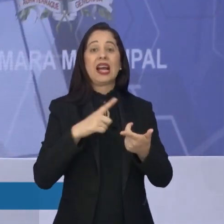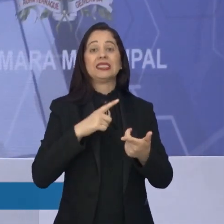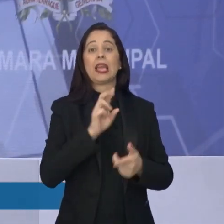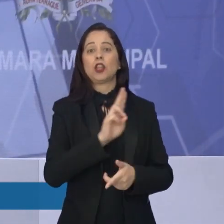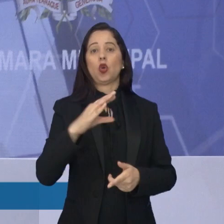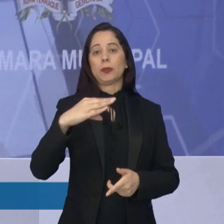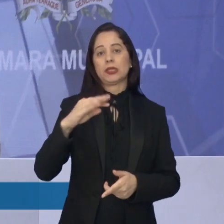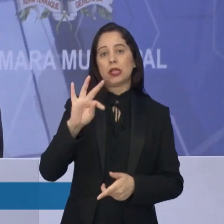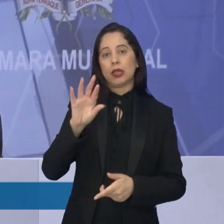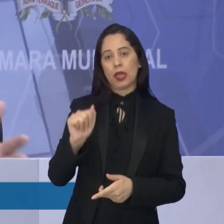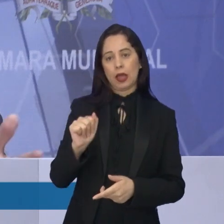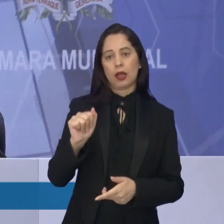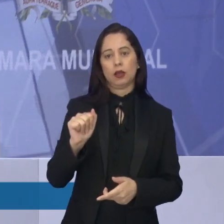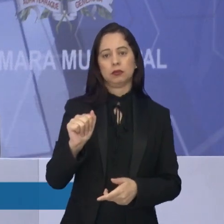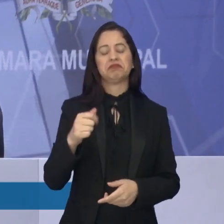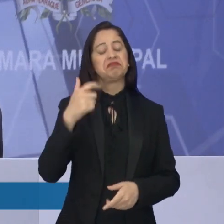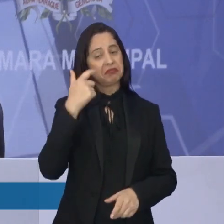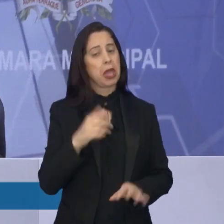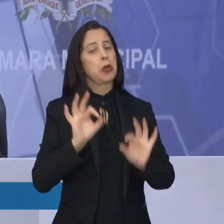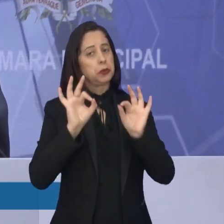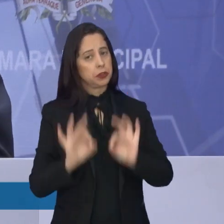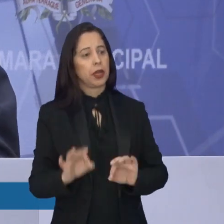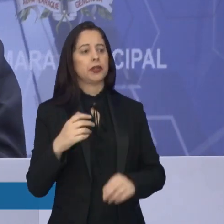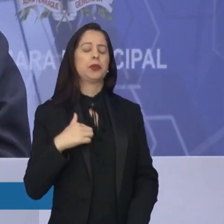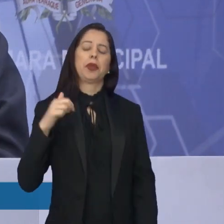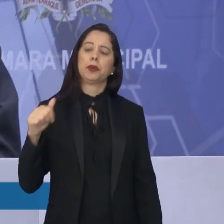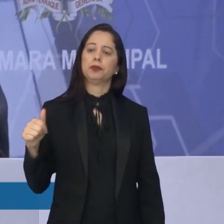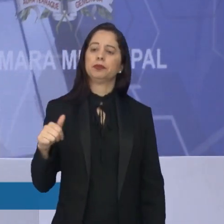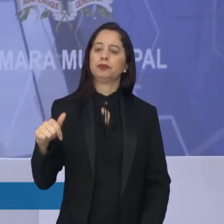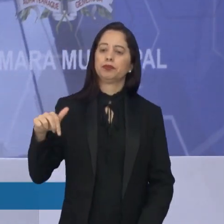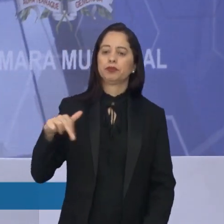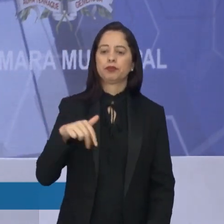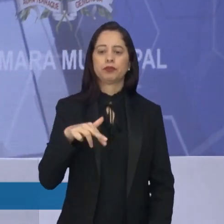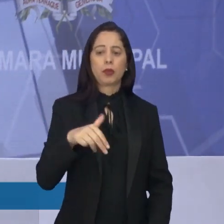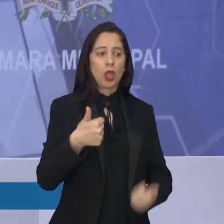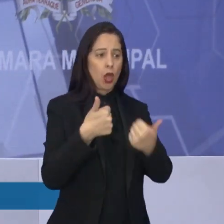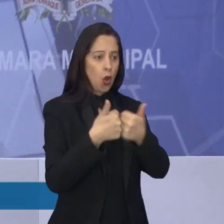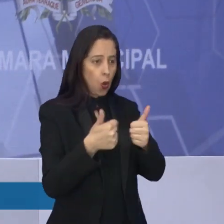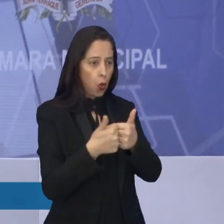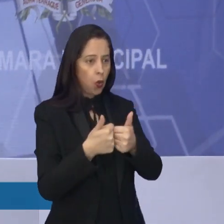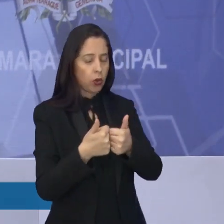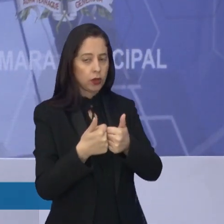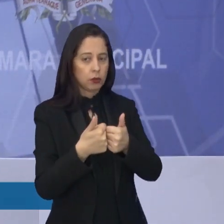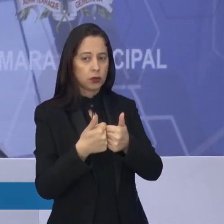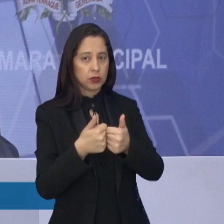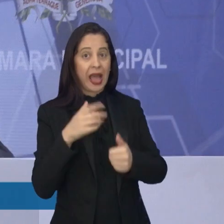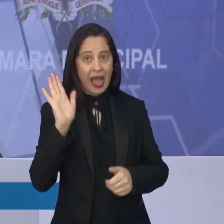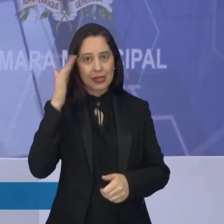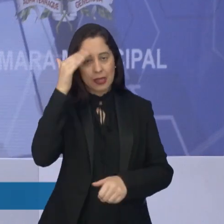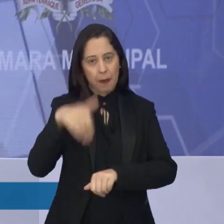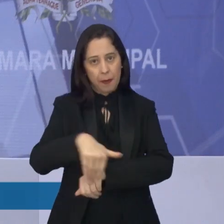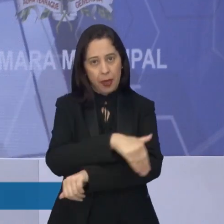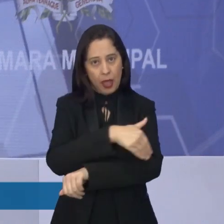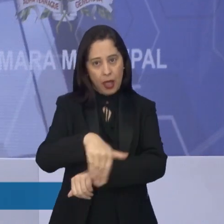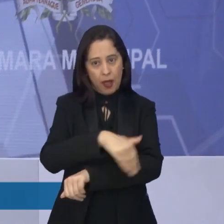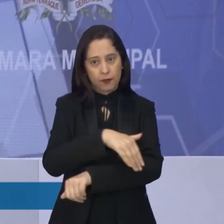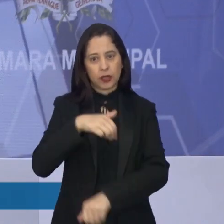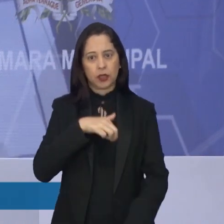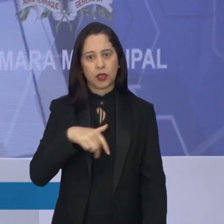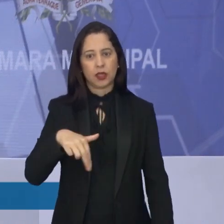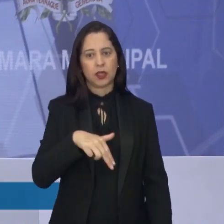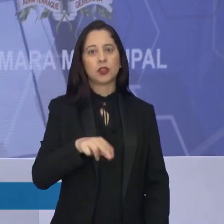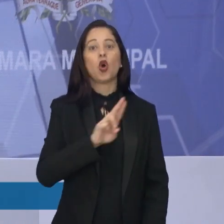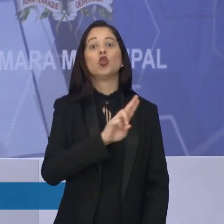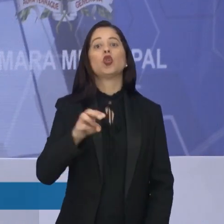CTA. Eu fiz exatamente o que me disseram, e quando eu cheguei na avenida, que é a avenida que hoje nós chamamos de